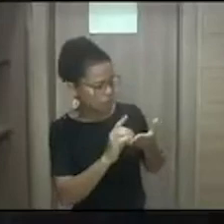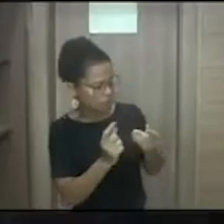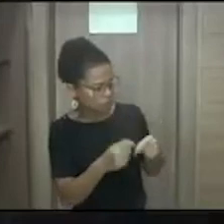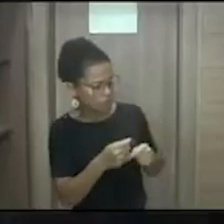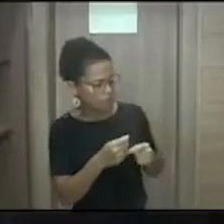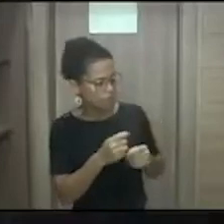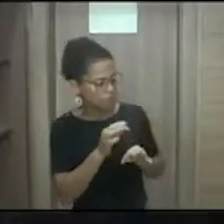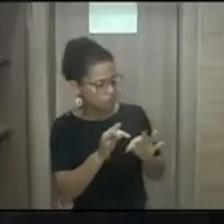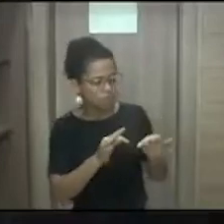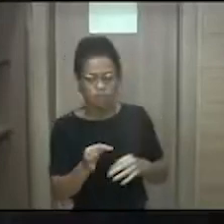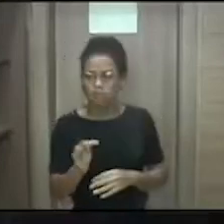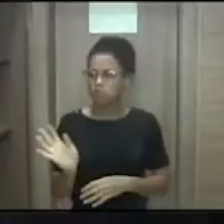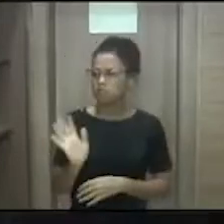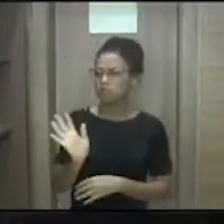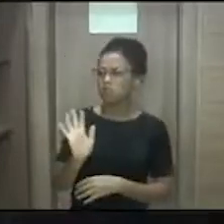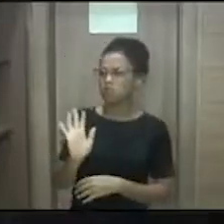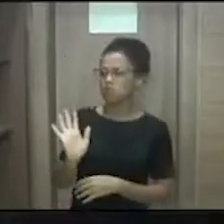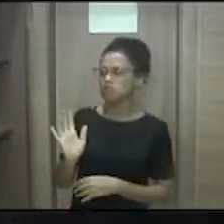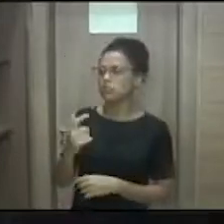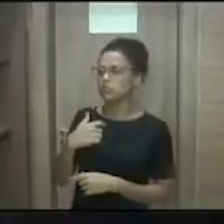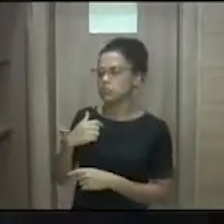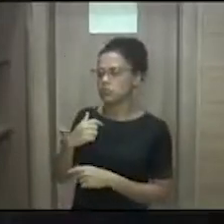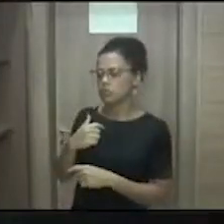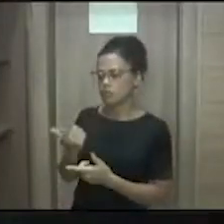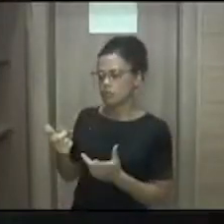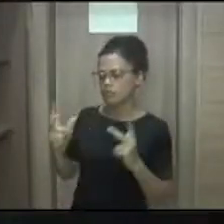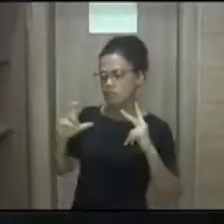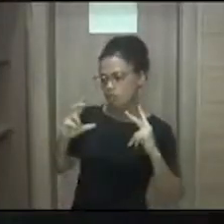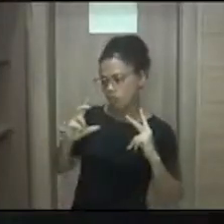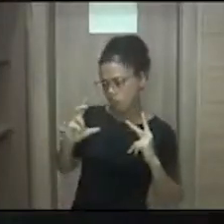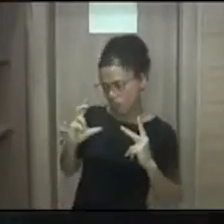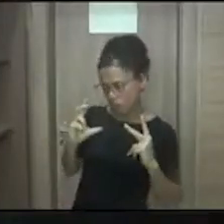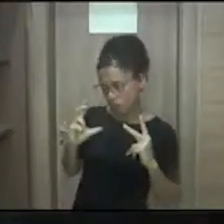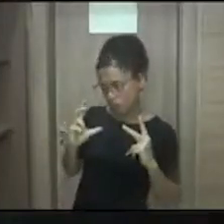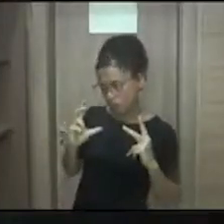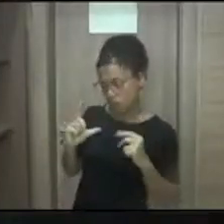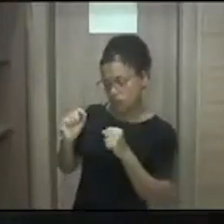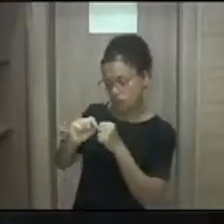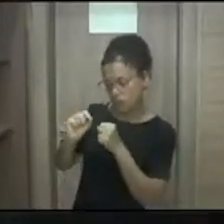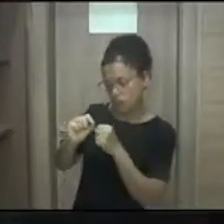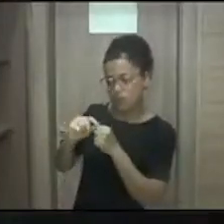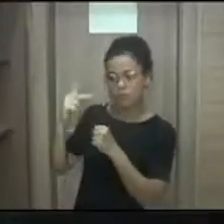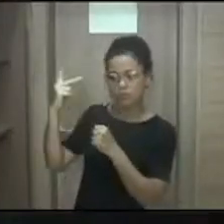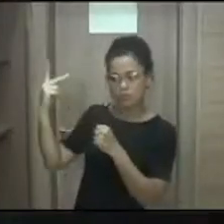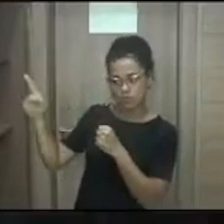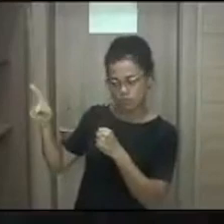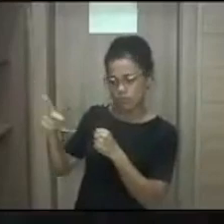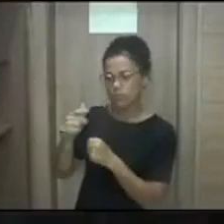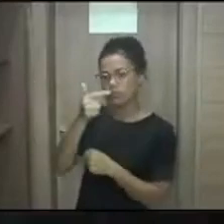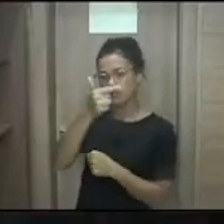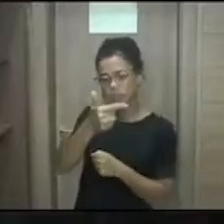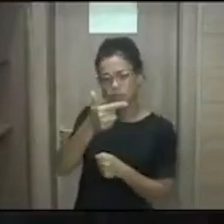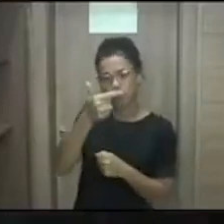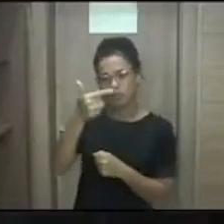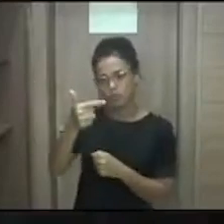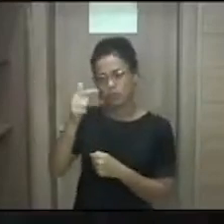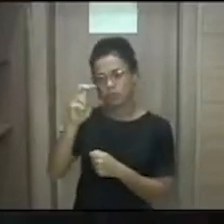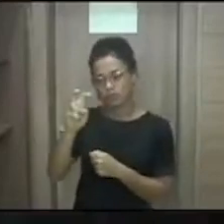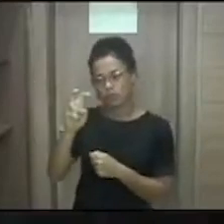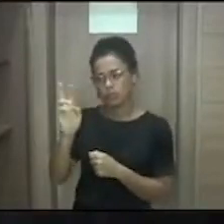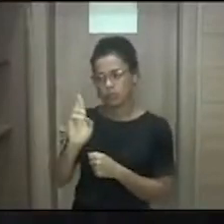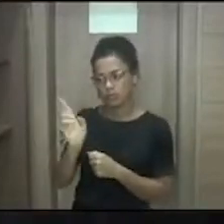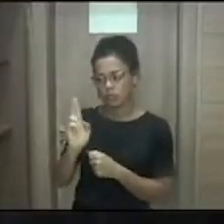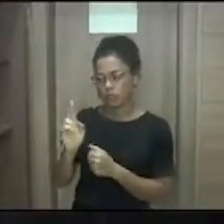cofinanciamento? Não, enquanto eu tiver empresa privada que está fazendo a prótese por R$225, a gente não vai